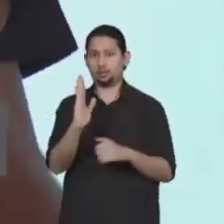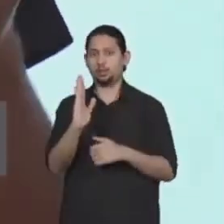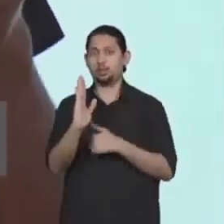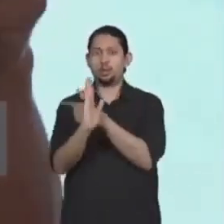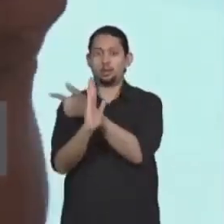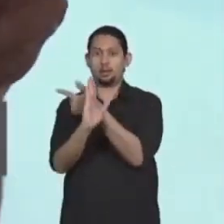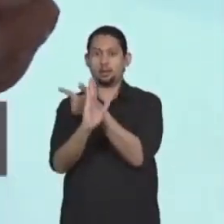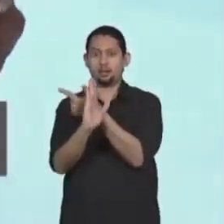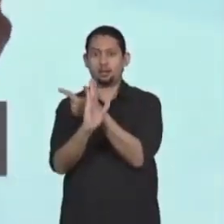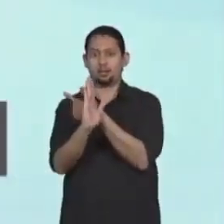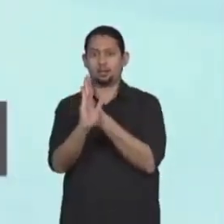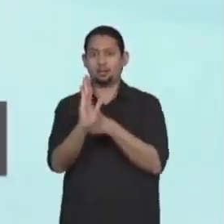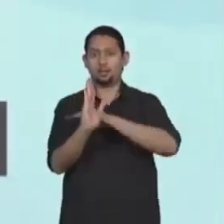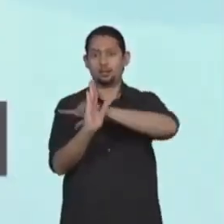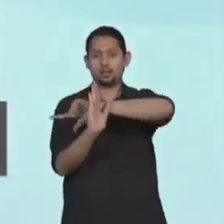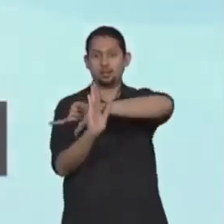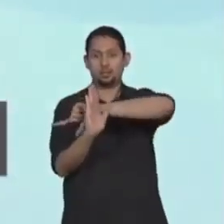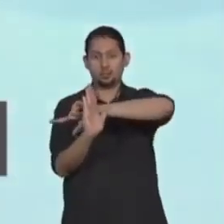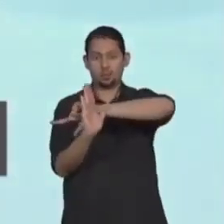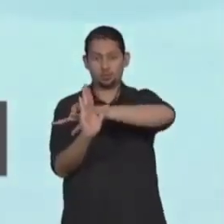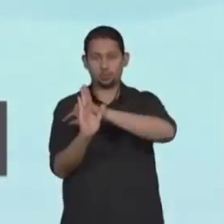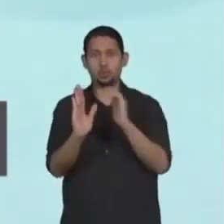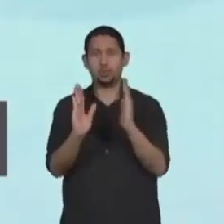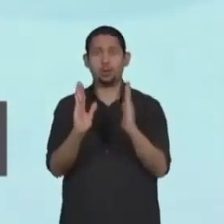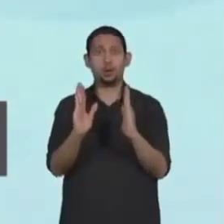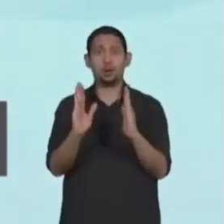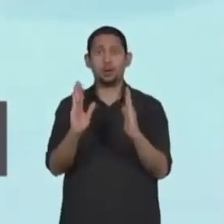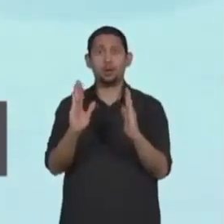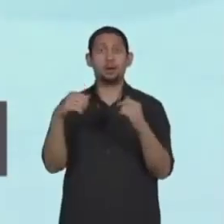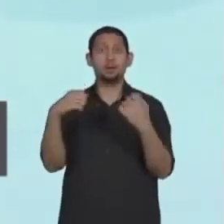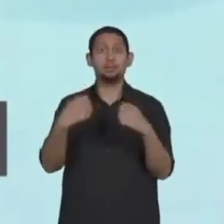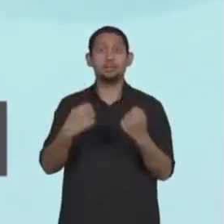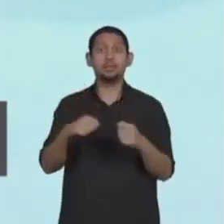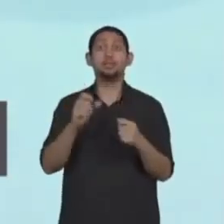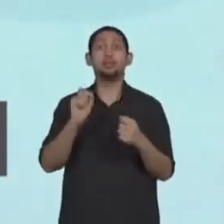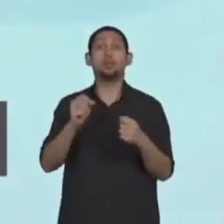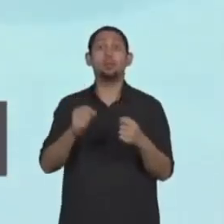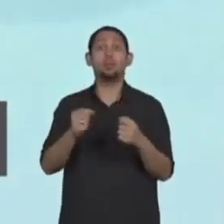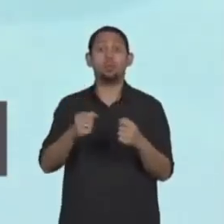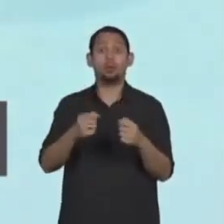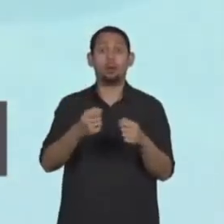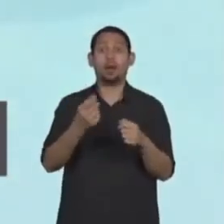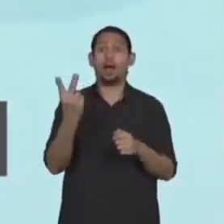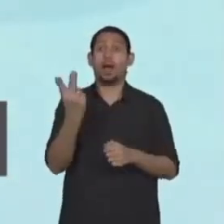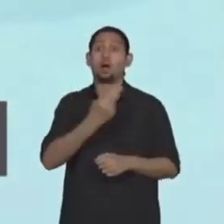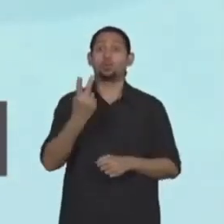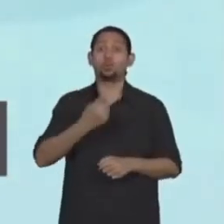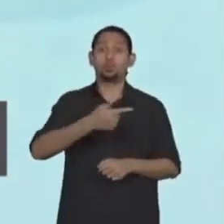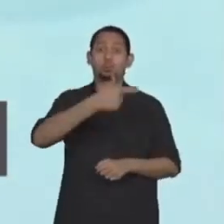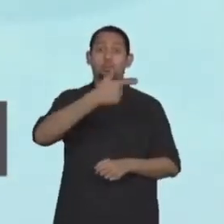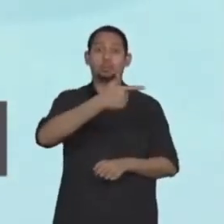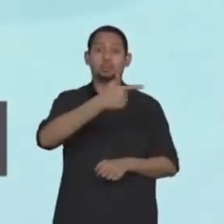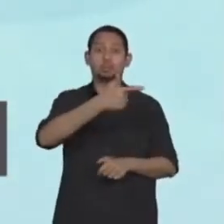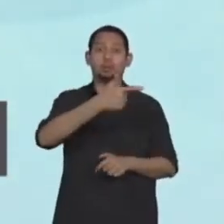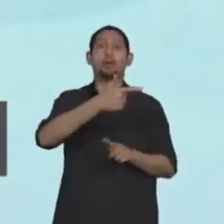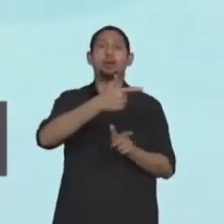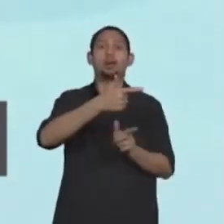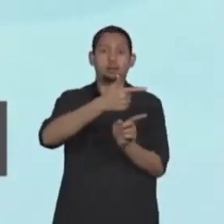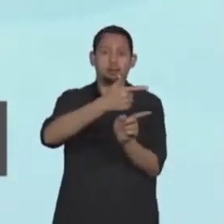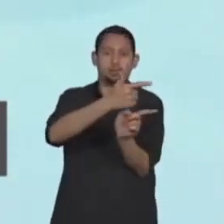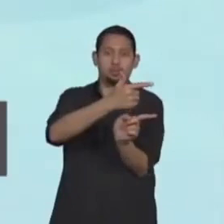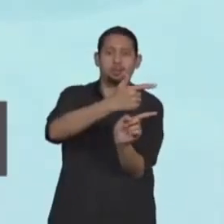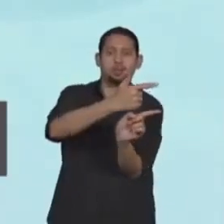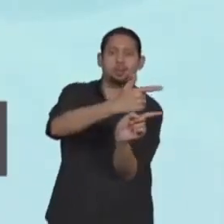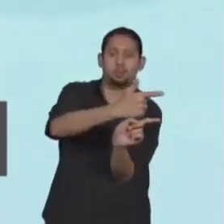Elas precisam ficar na mesma posição. Tá? Eu coloquei aqui elas para cima. Se quiser encaixar ela para o lado